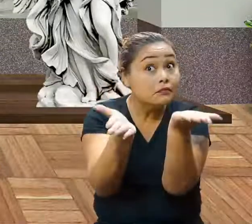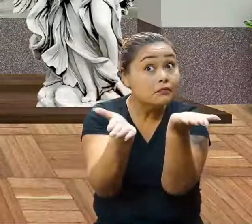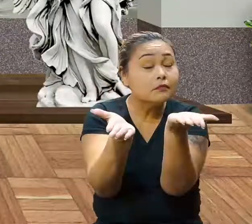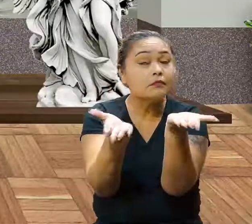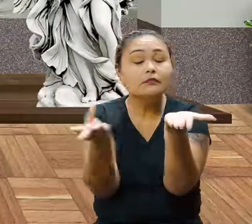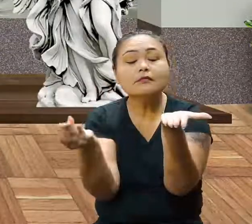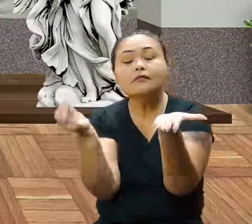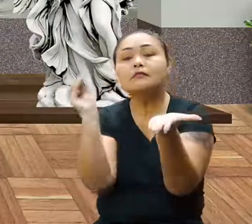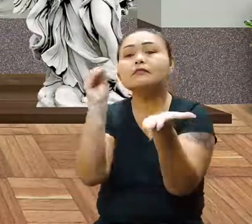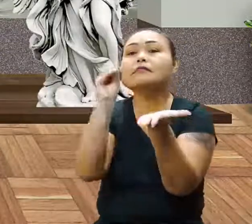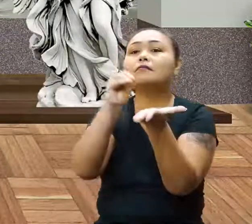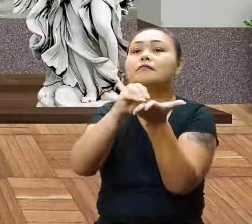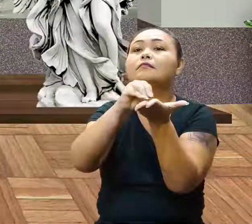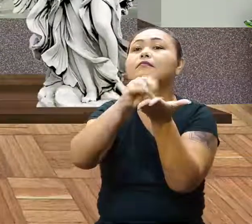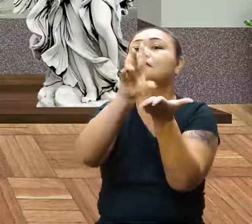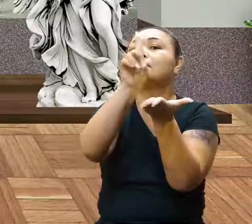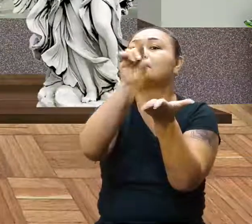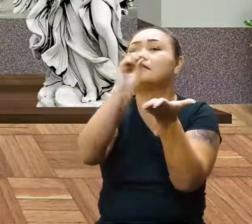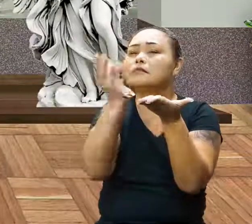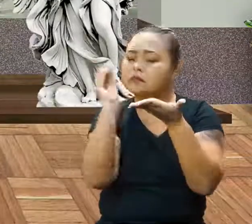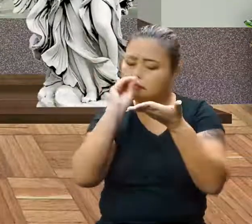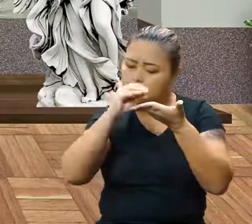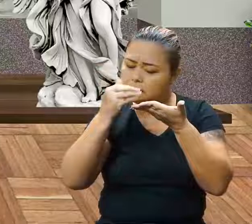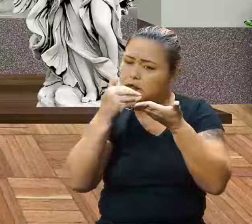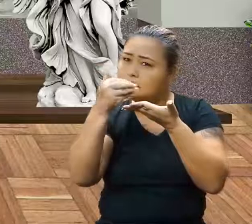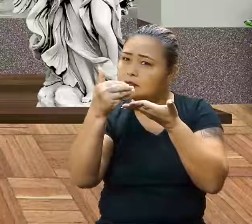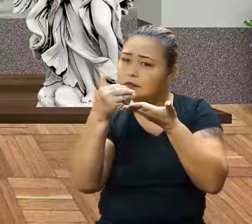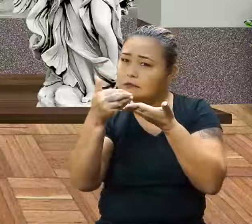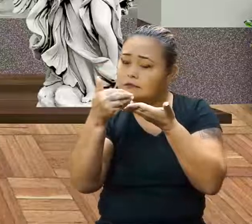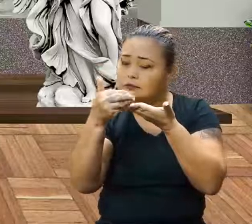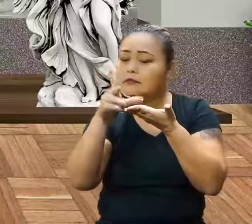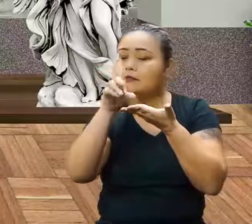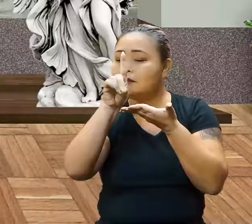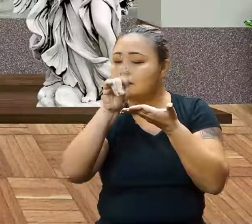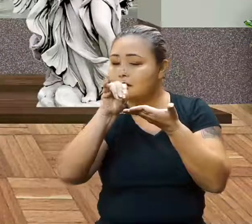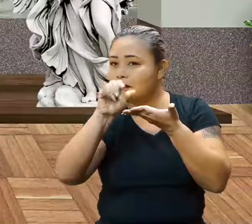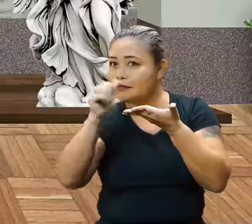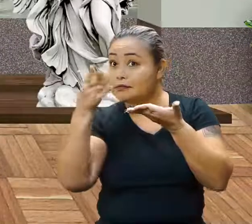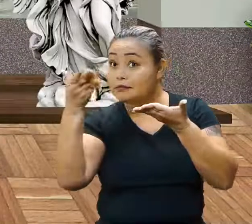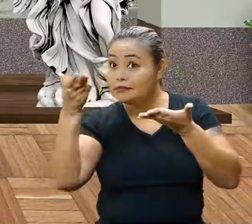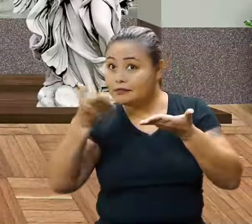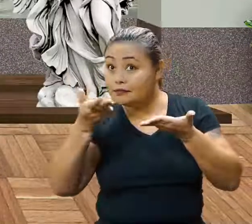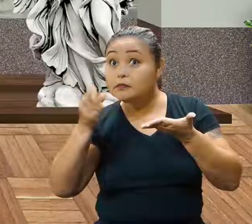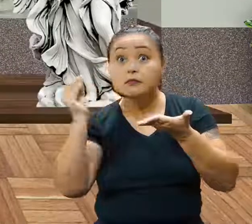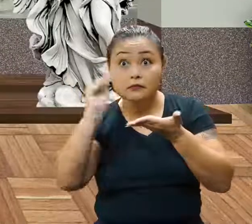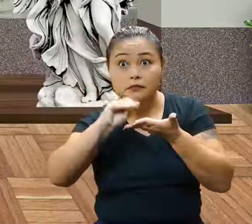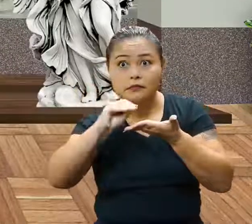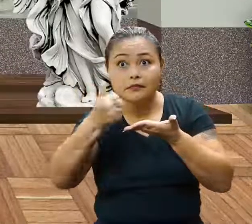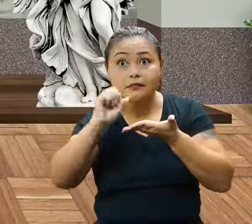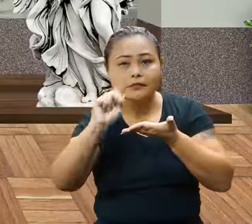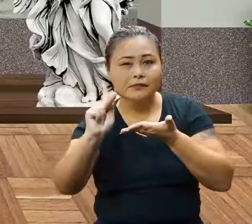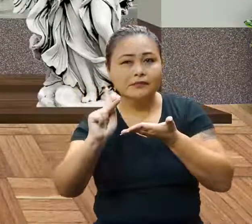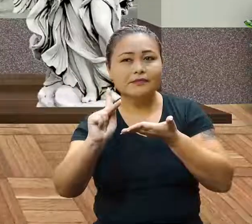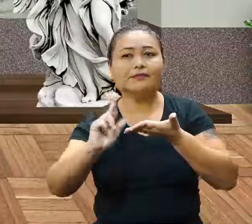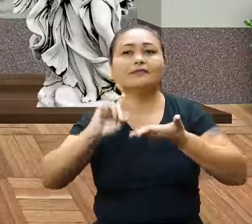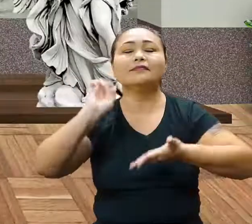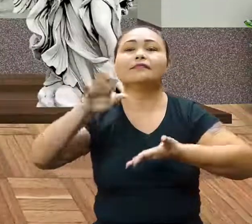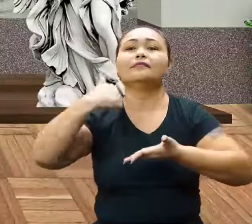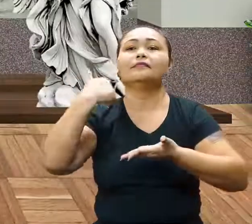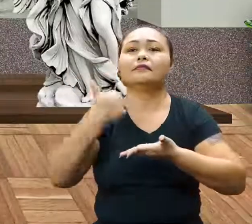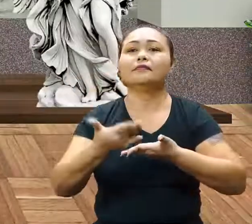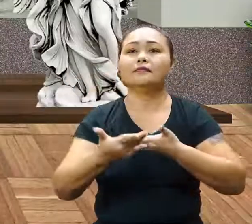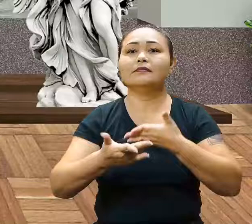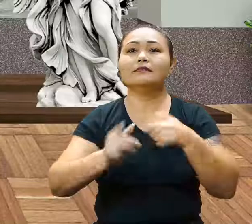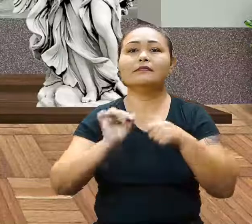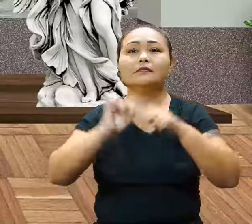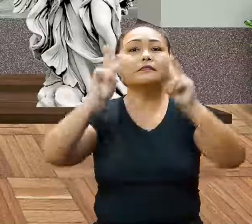data da aula de hoje lá em cima, na parte superior, lado direito. Colocaram? Ok. E depois vocês vão colocar o título